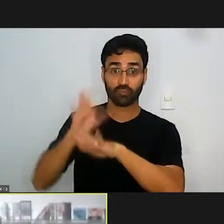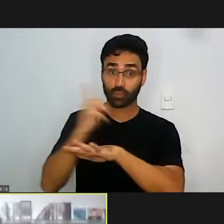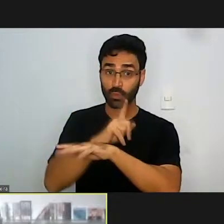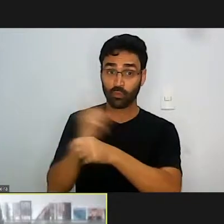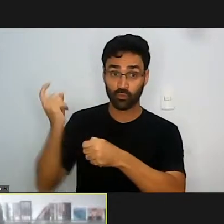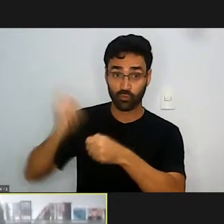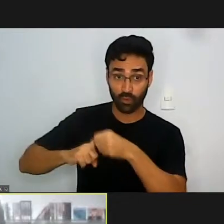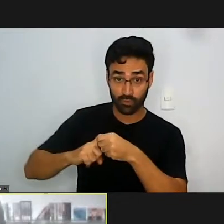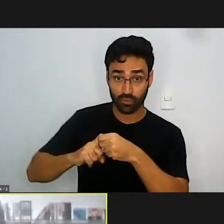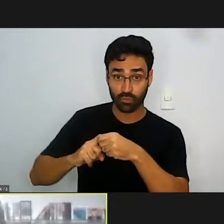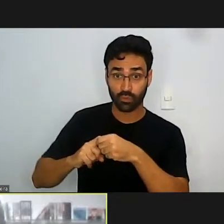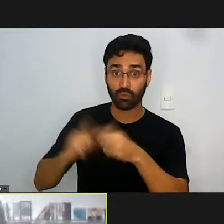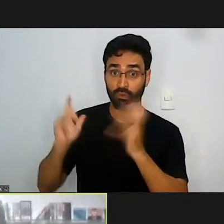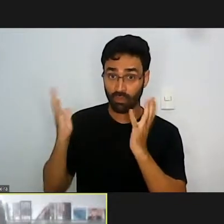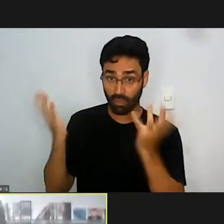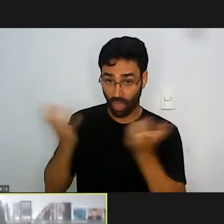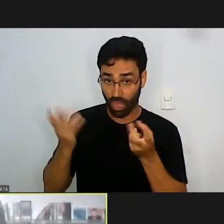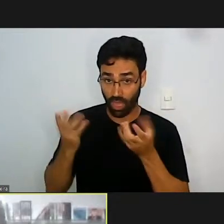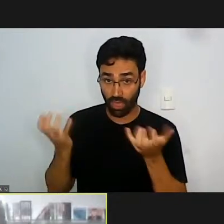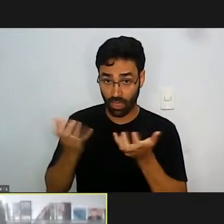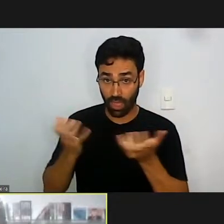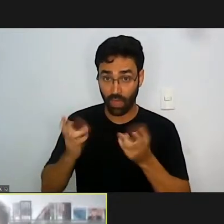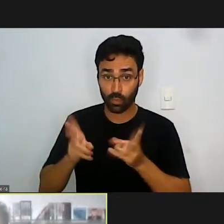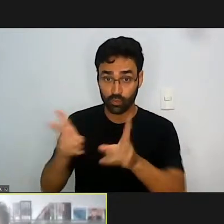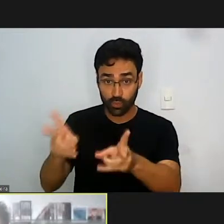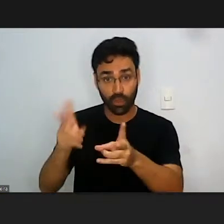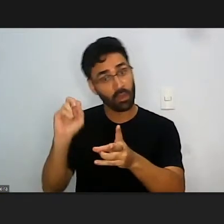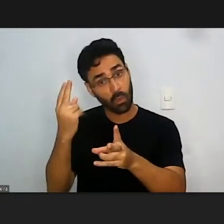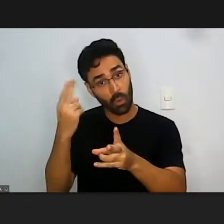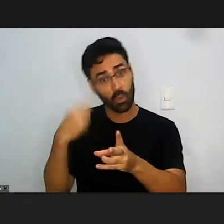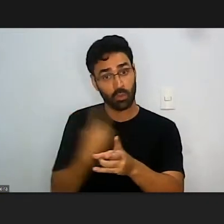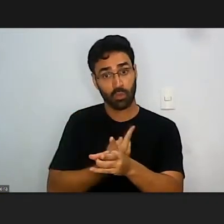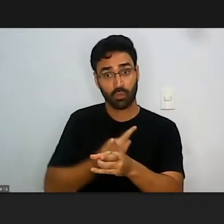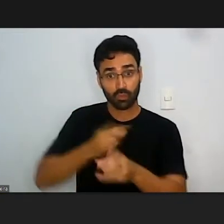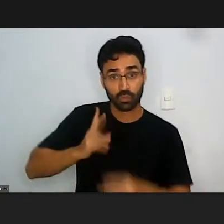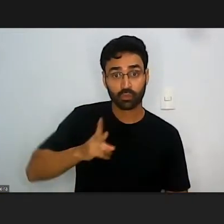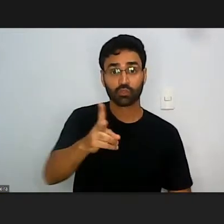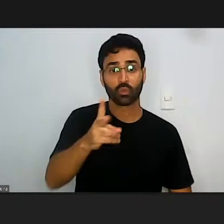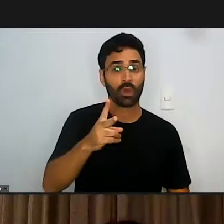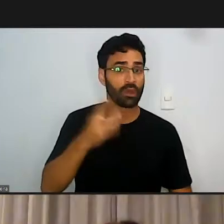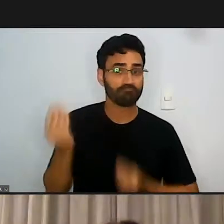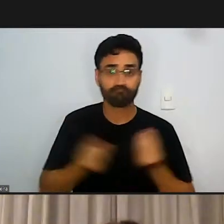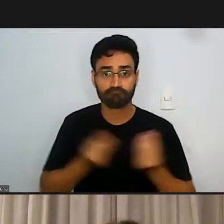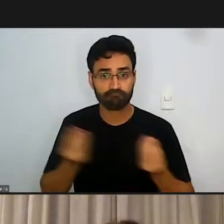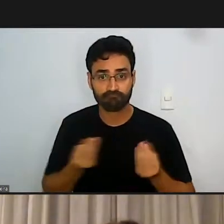senhora quer dar uma palavrinha ou a gente dá sequência ao roteiro?